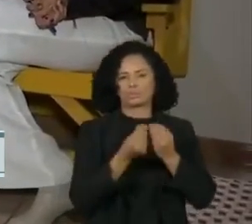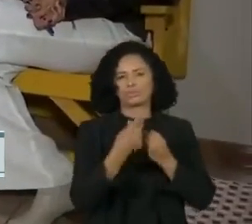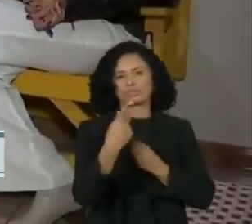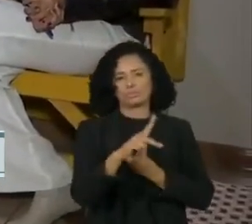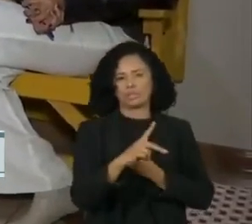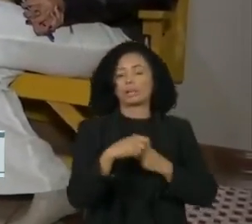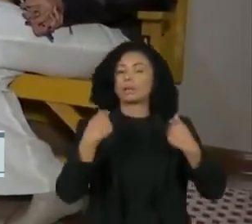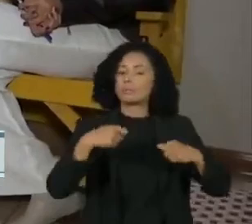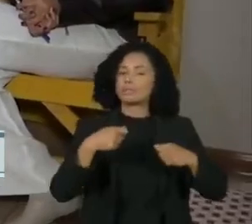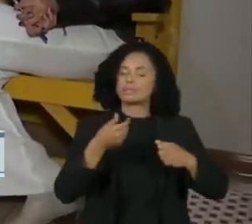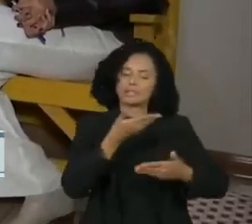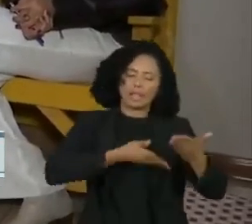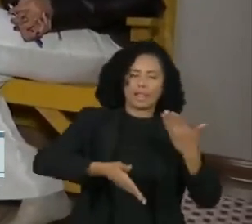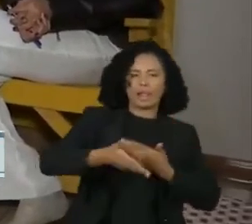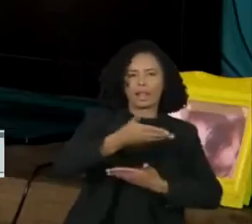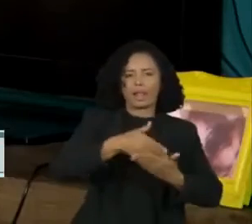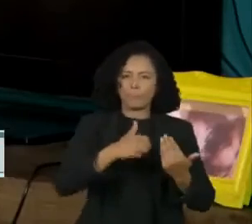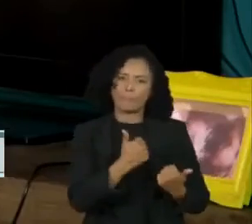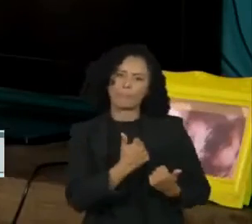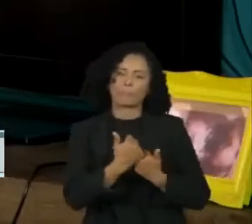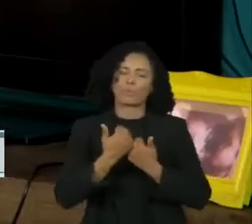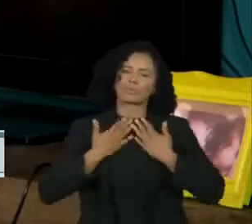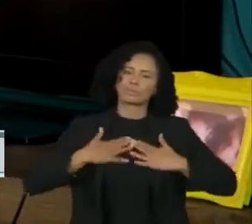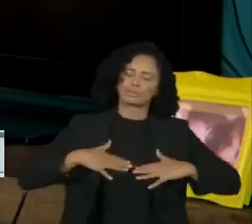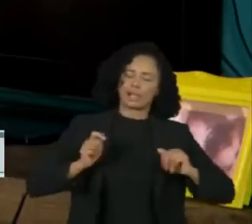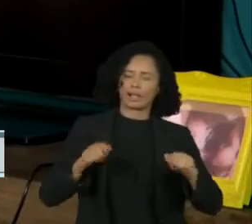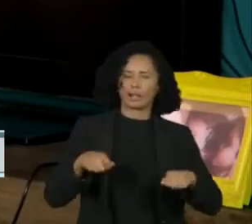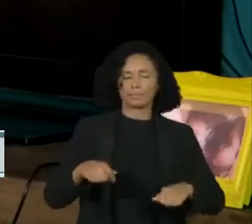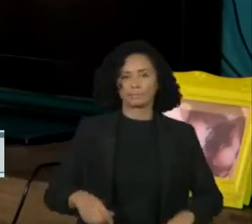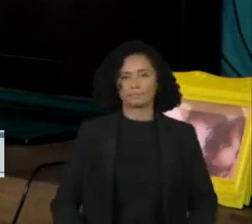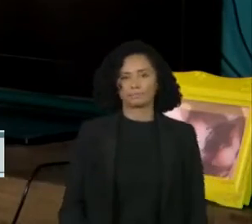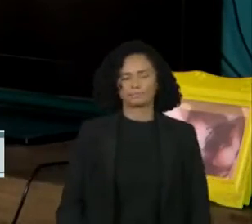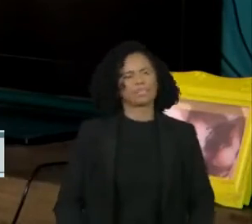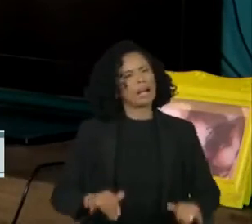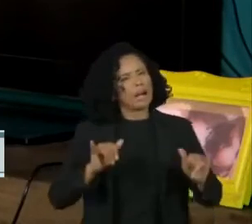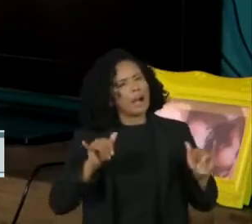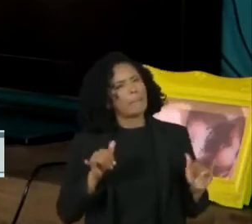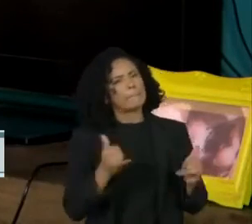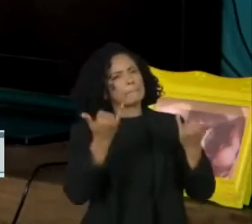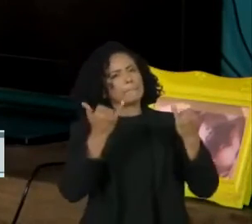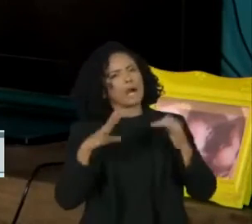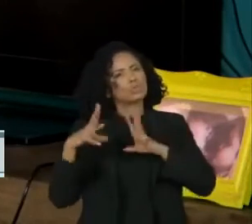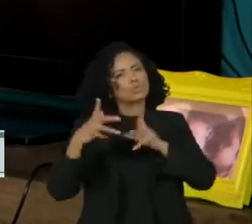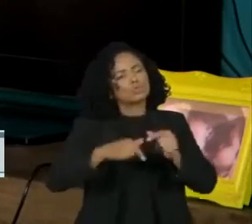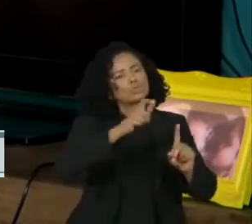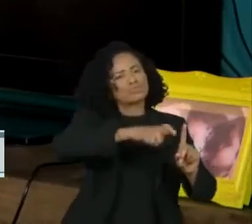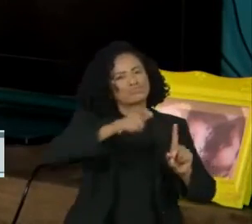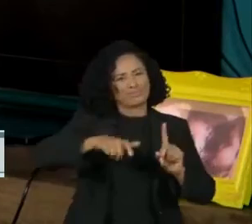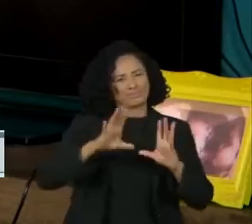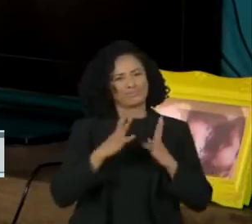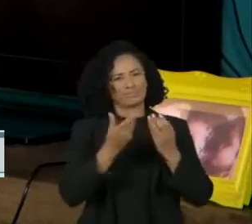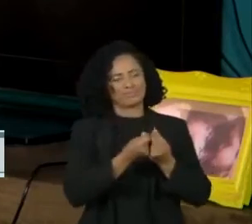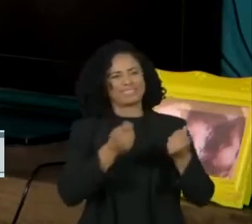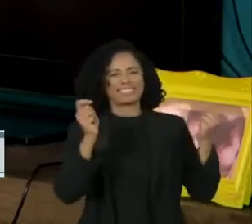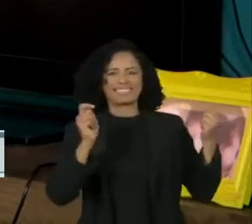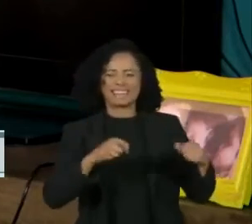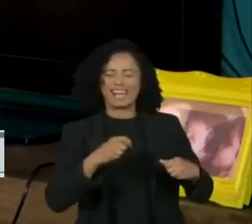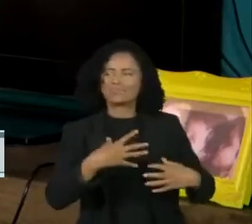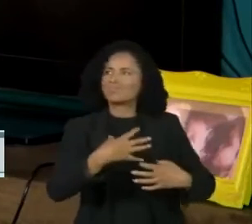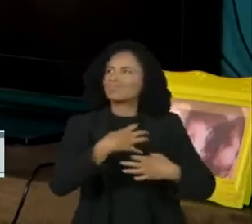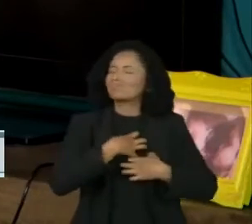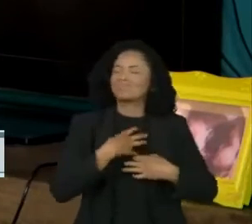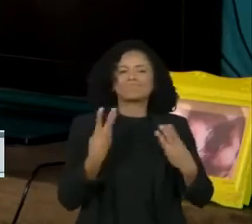para que ela tenha momentos de descanso. Tem vantagens, eu acho que para todo mundo, né? Para mim, a vantagem é de eu